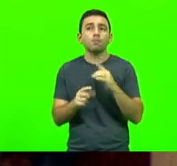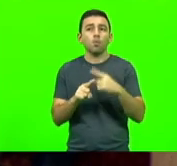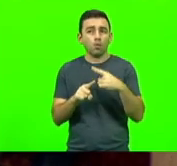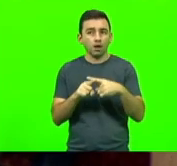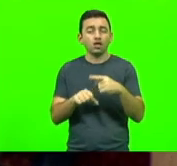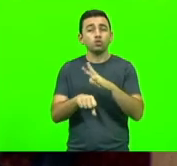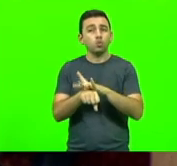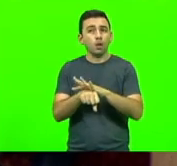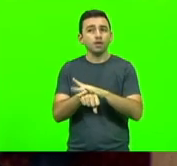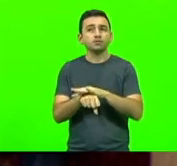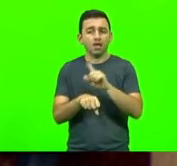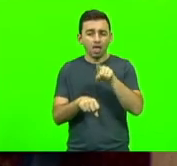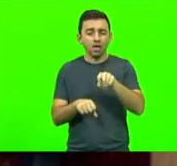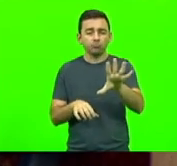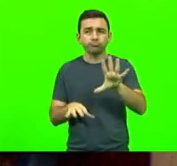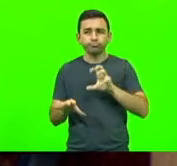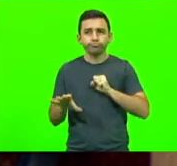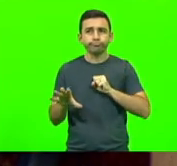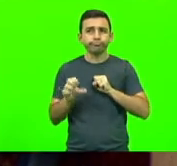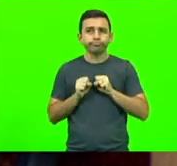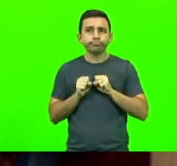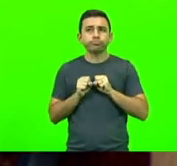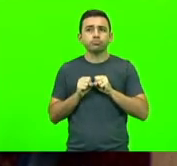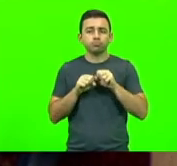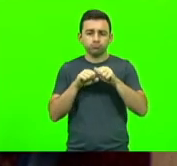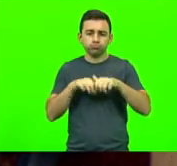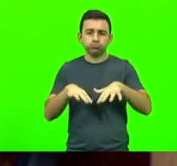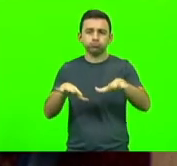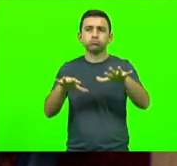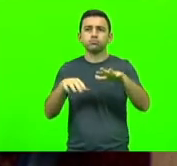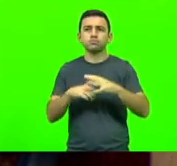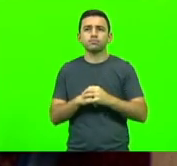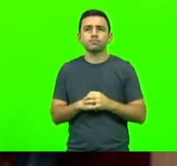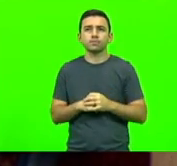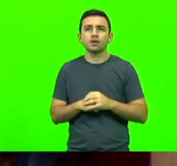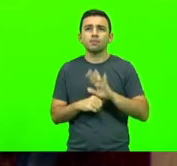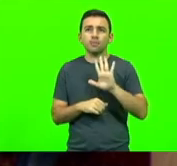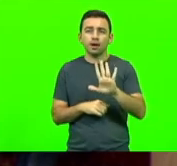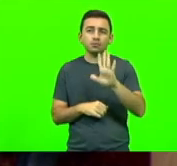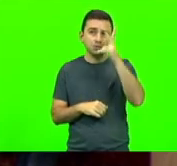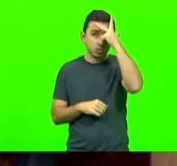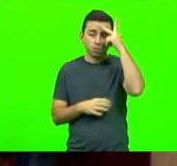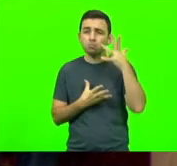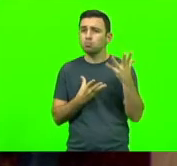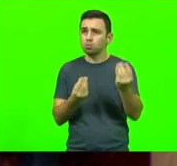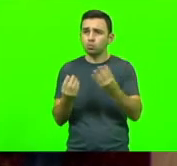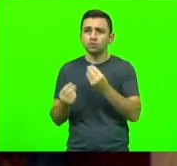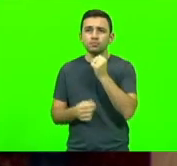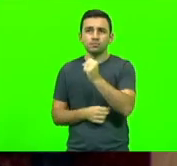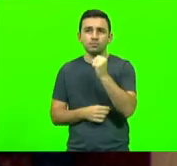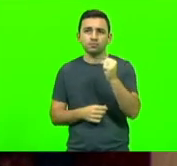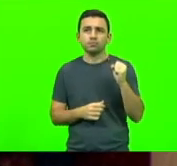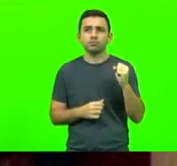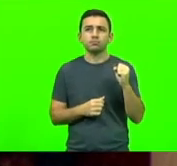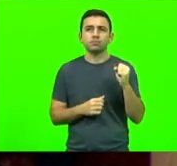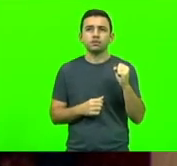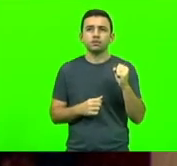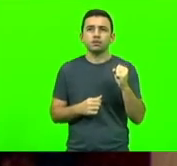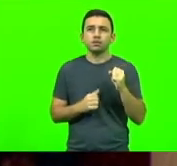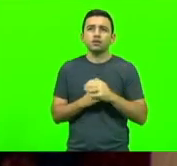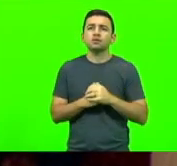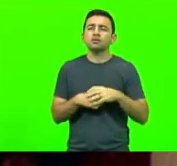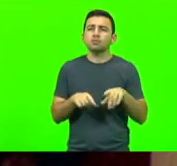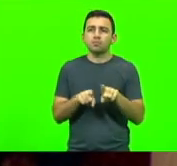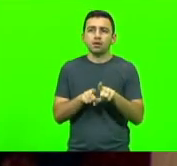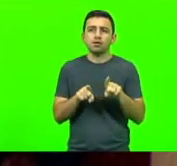é contagiosa e alguém daqui ela pode não matar, mas muita gente ela matou, e gente, inclusive,